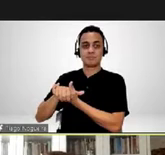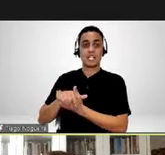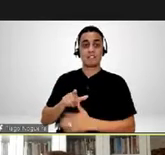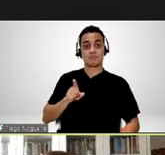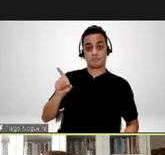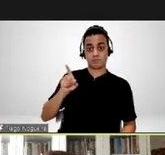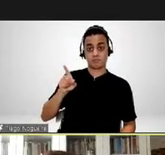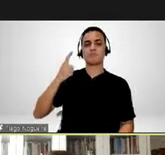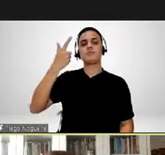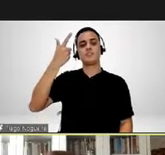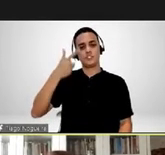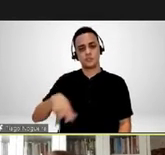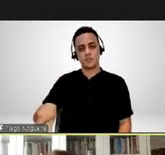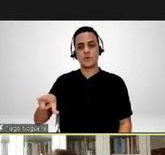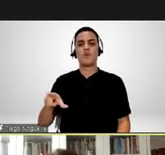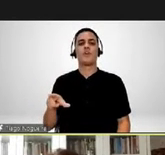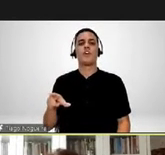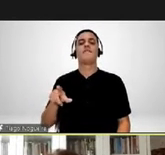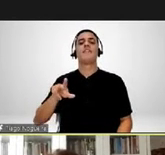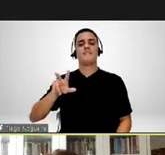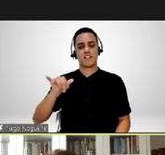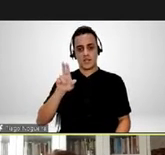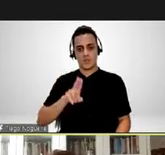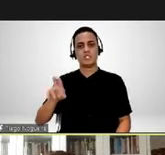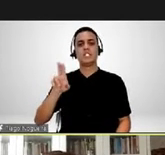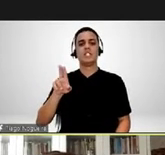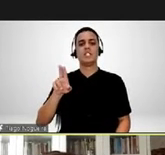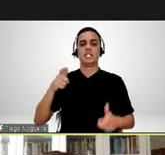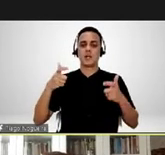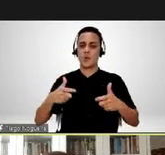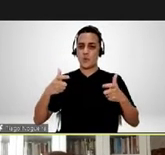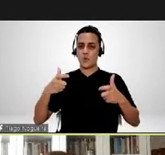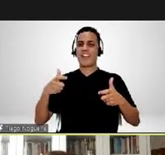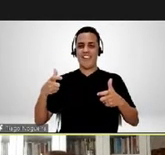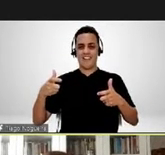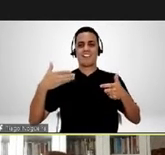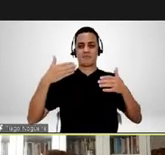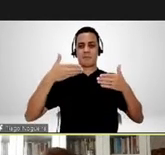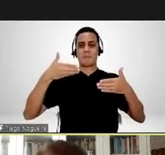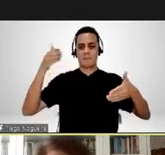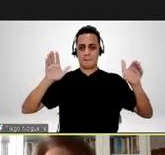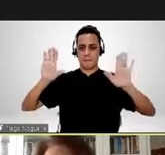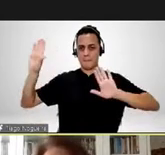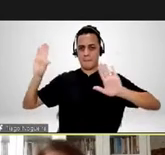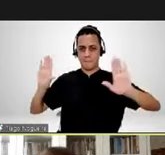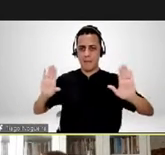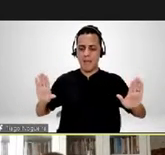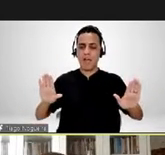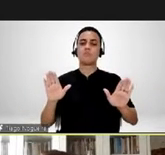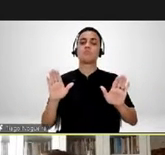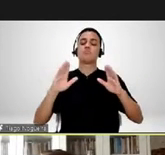vai novamente, né, ocupar a capela com uma instalação, com